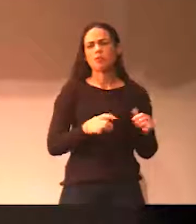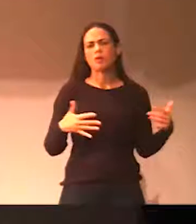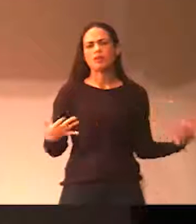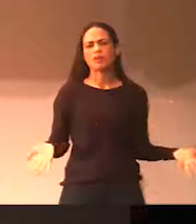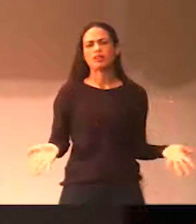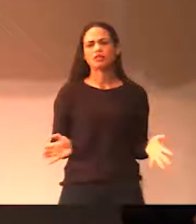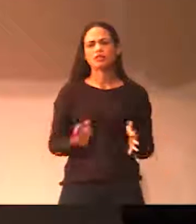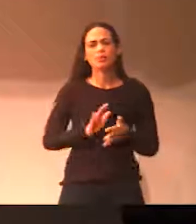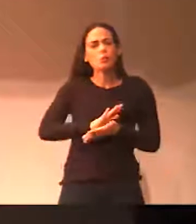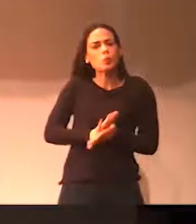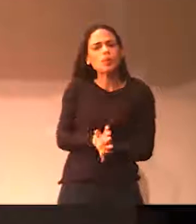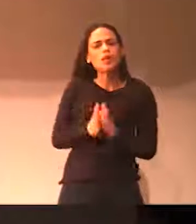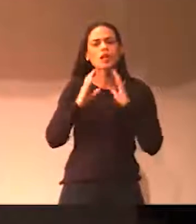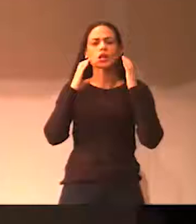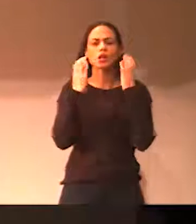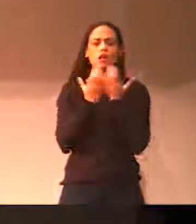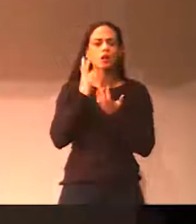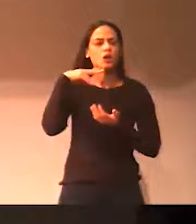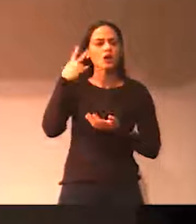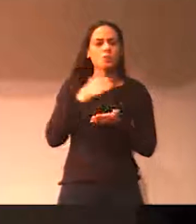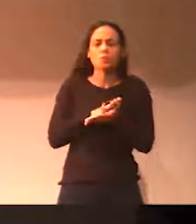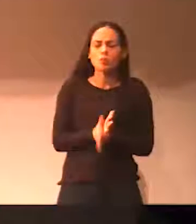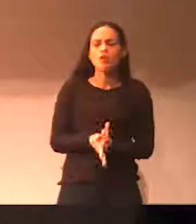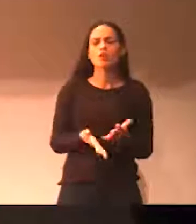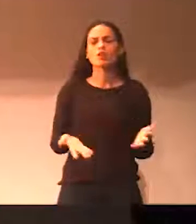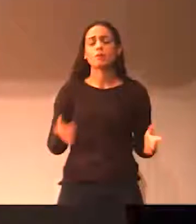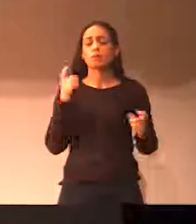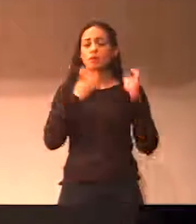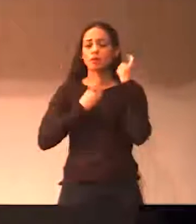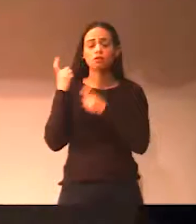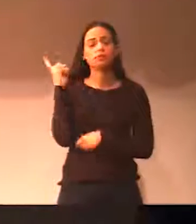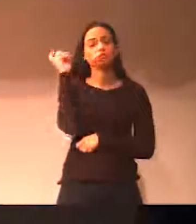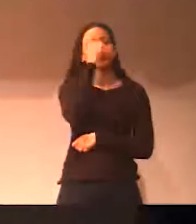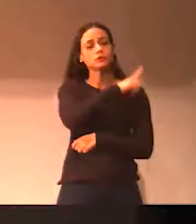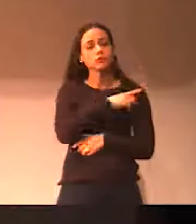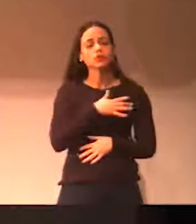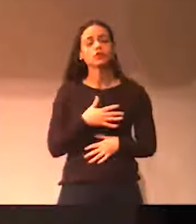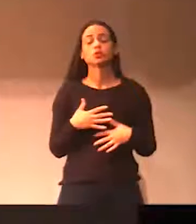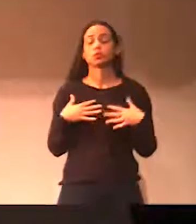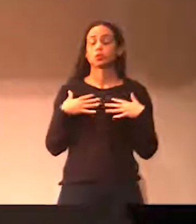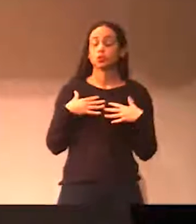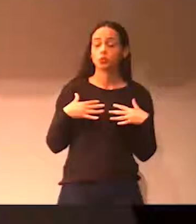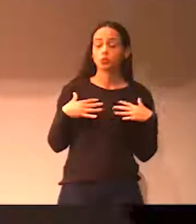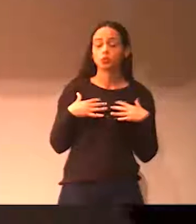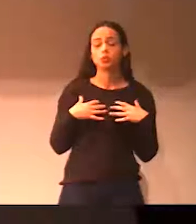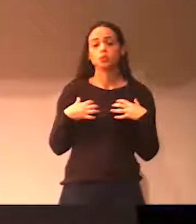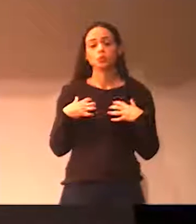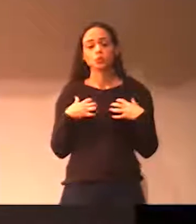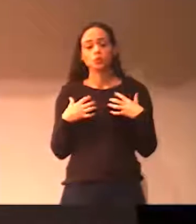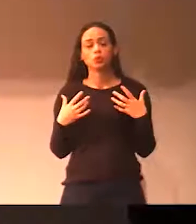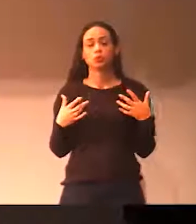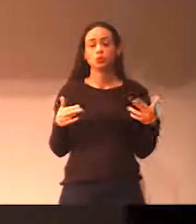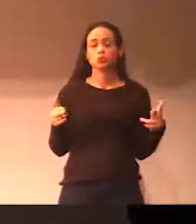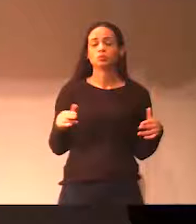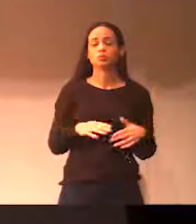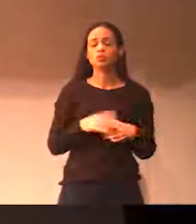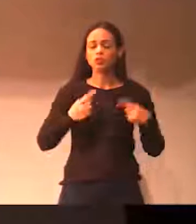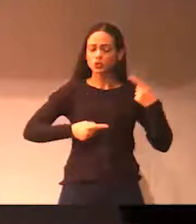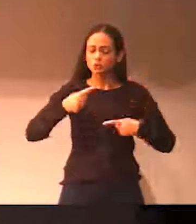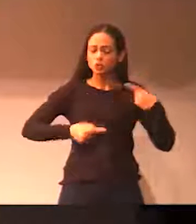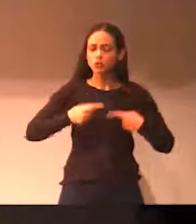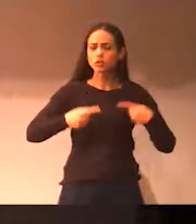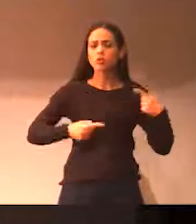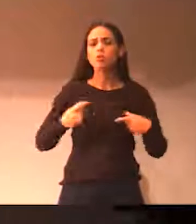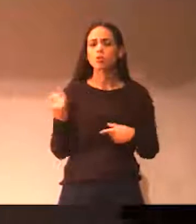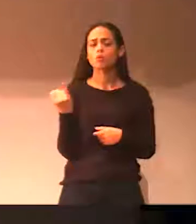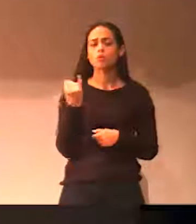Vereadores de Vinhedo. E foi uma reunião bem estressante, bem complicada, com muita discussão, no bom sentido, mas com muita